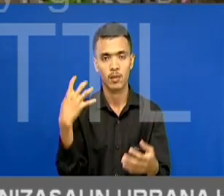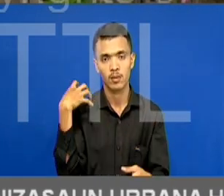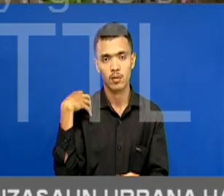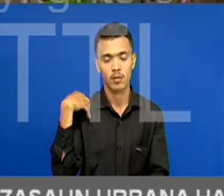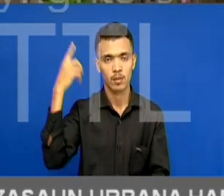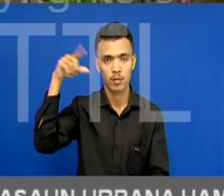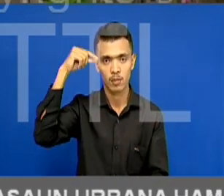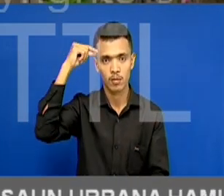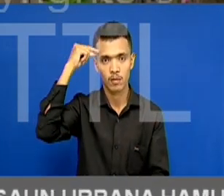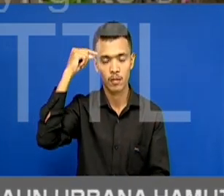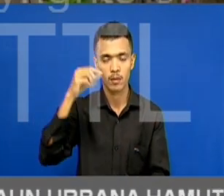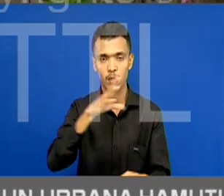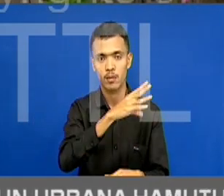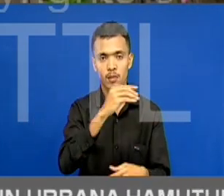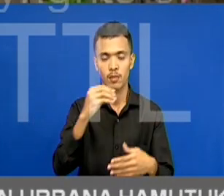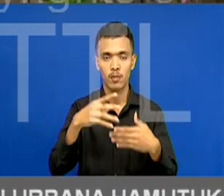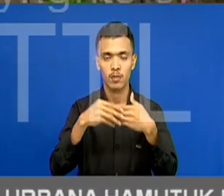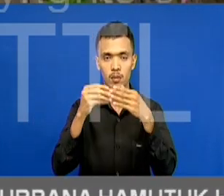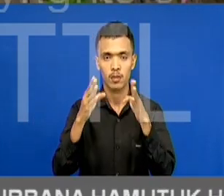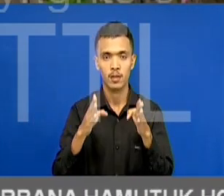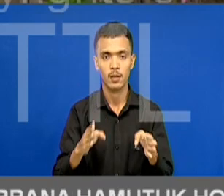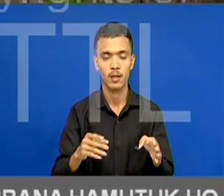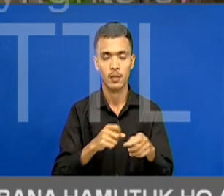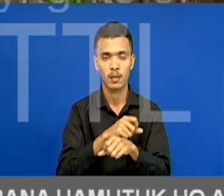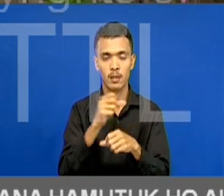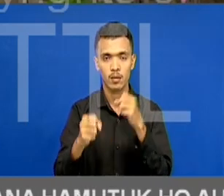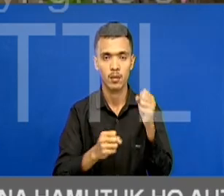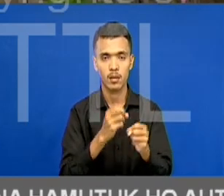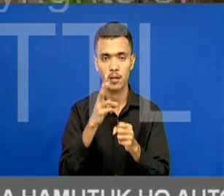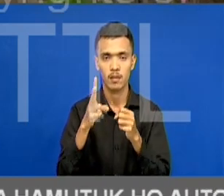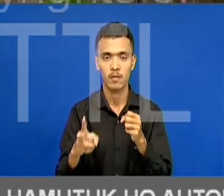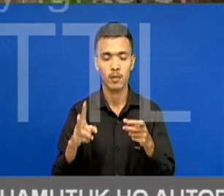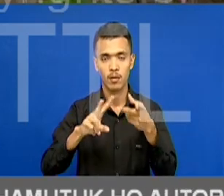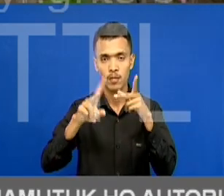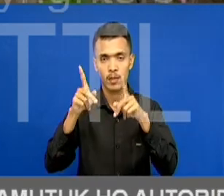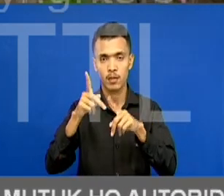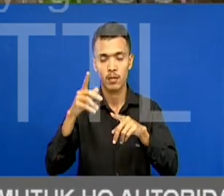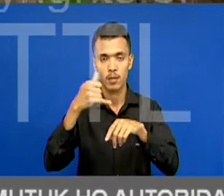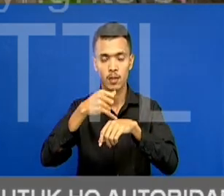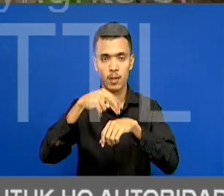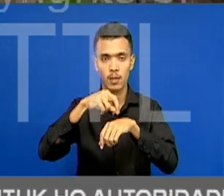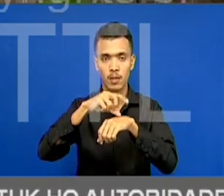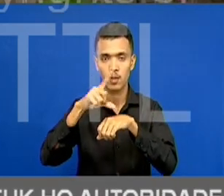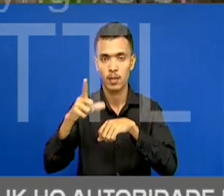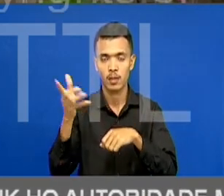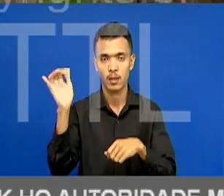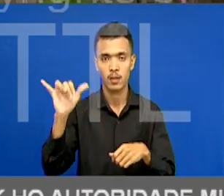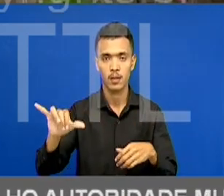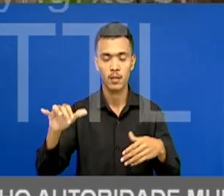husi sociedade civil ho parceiro internasional sira nebe haknaraan